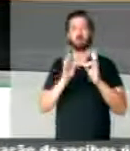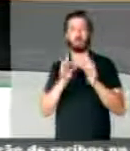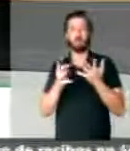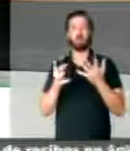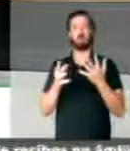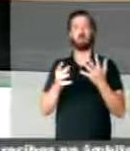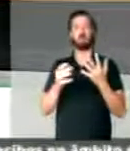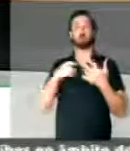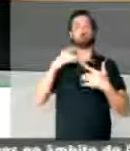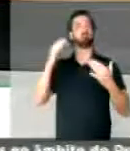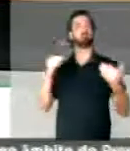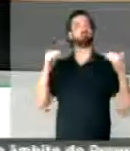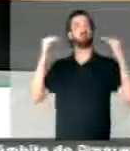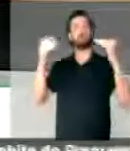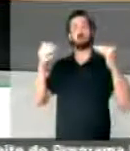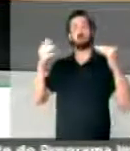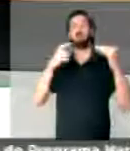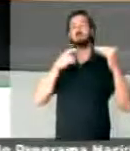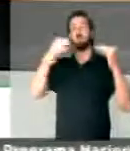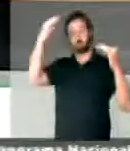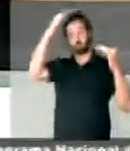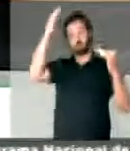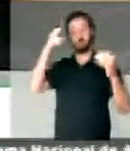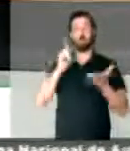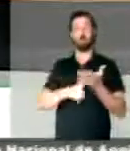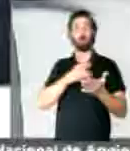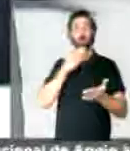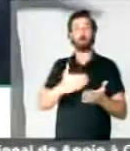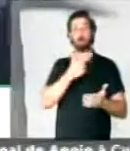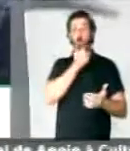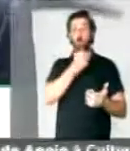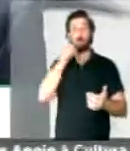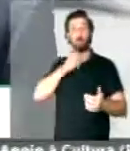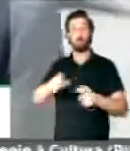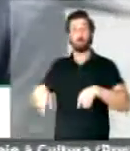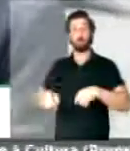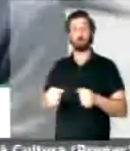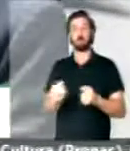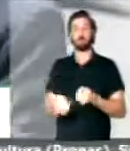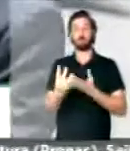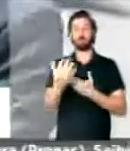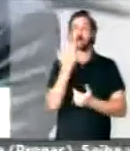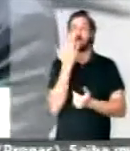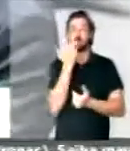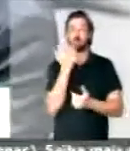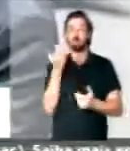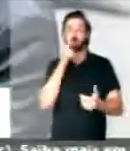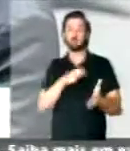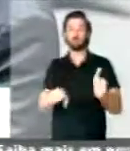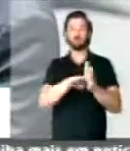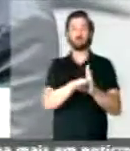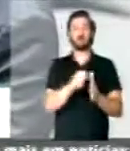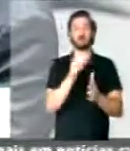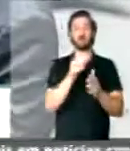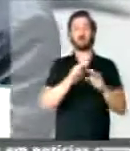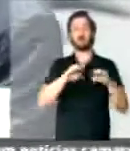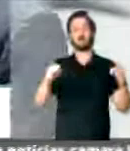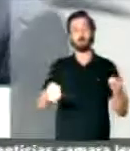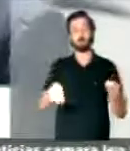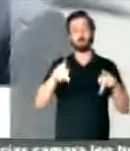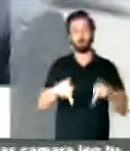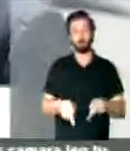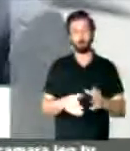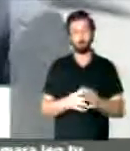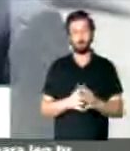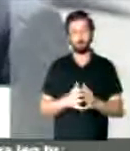e, acima de tudo, com comprometimento com os homens e com as mulheres do rural brasileiro que produzem alimento para que possa chegar na mesa de todos os brasileiros.